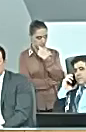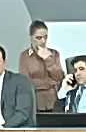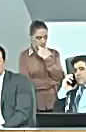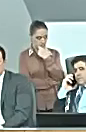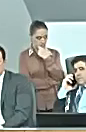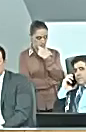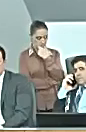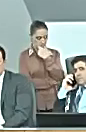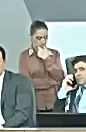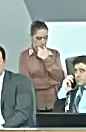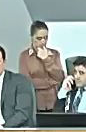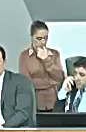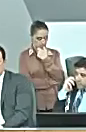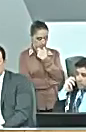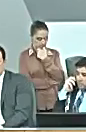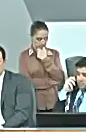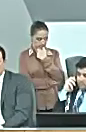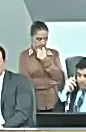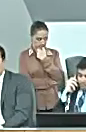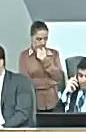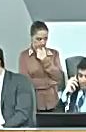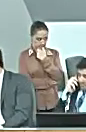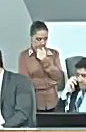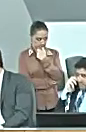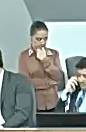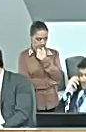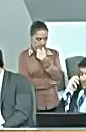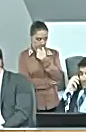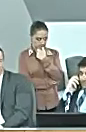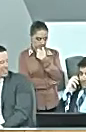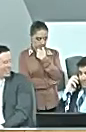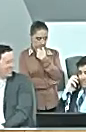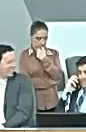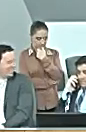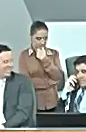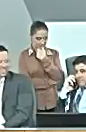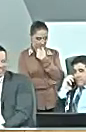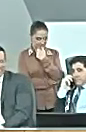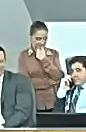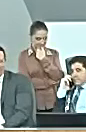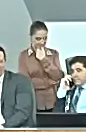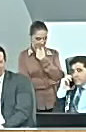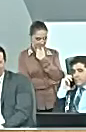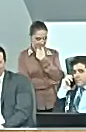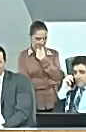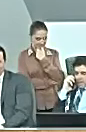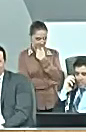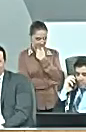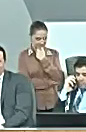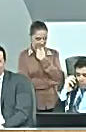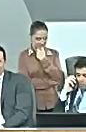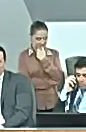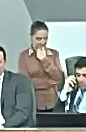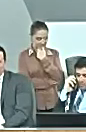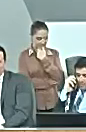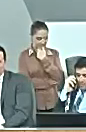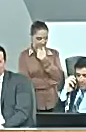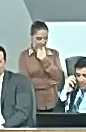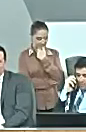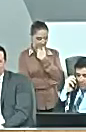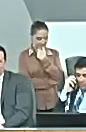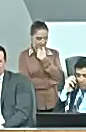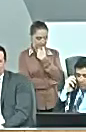segurança pública sempre é com os números mas vai corrigir quantas vezes a 54 havendo quase acertei mais de 50 né